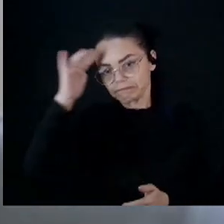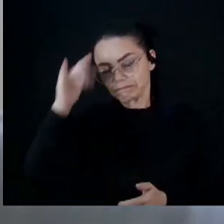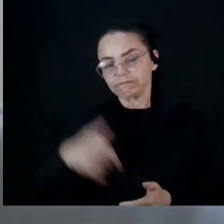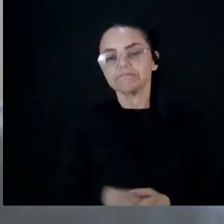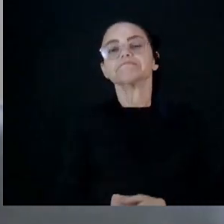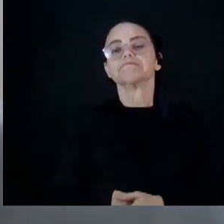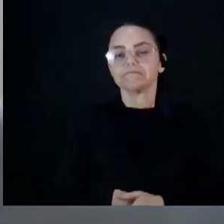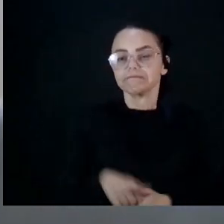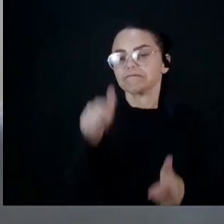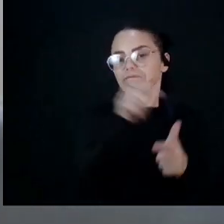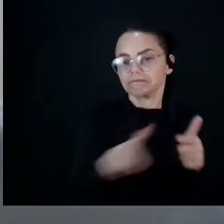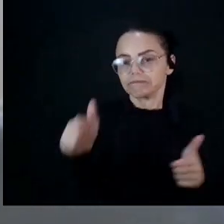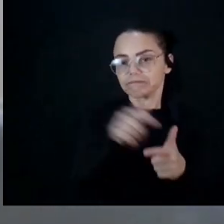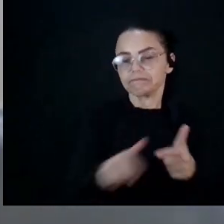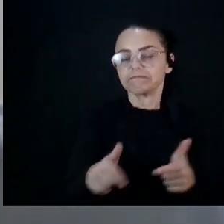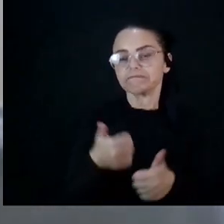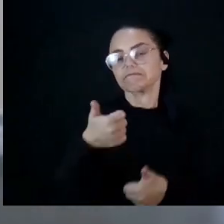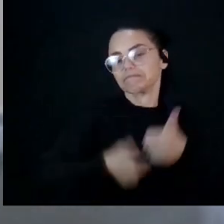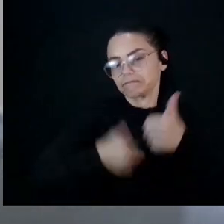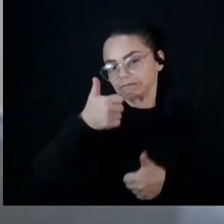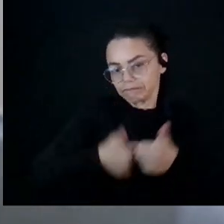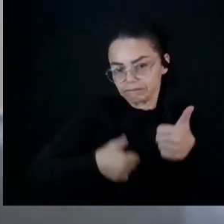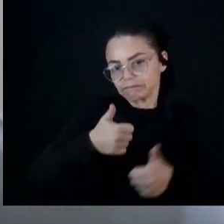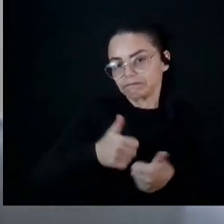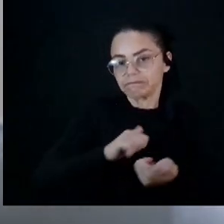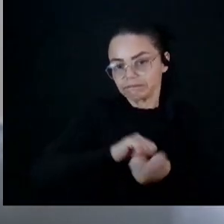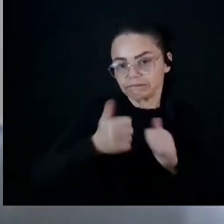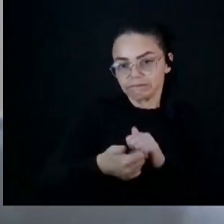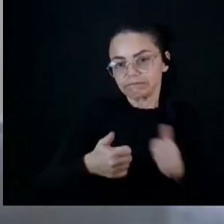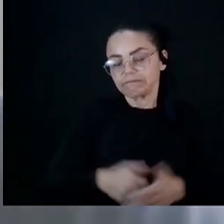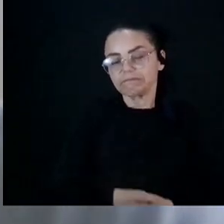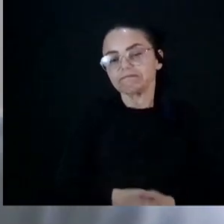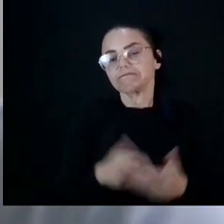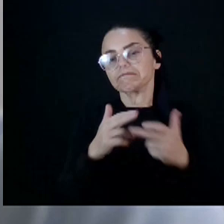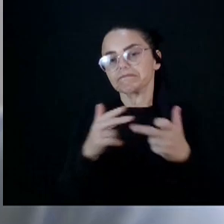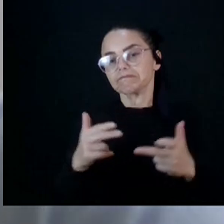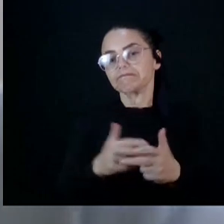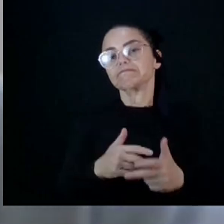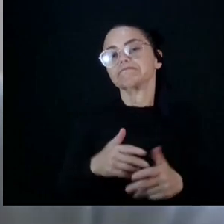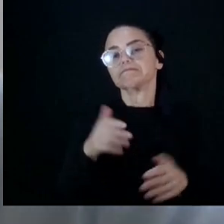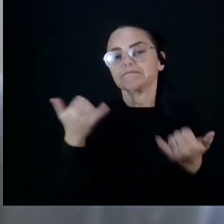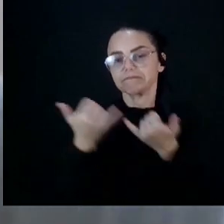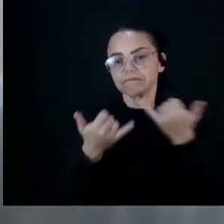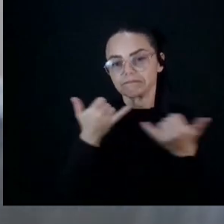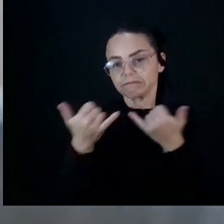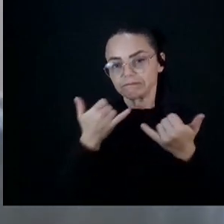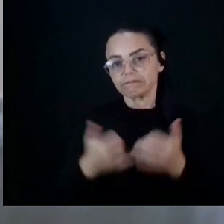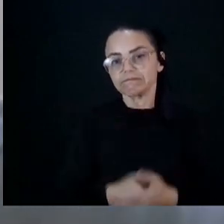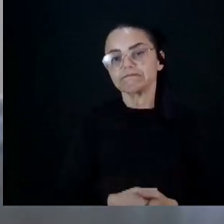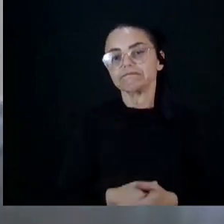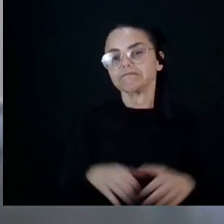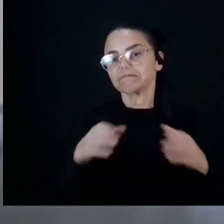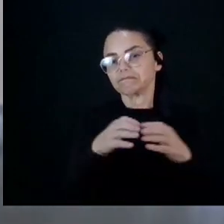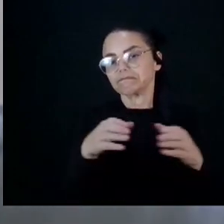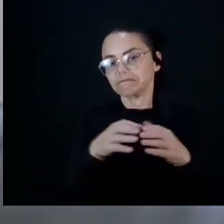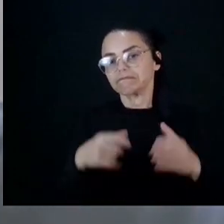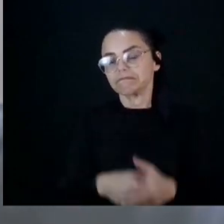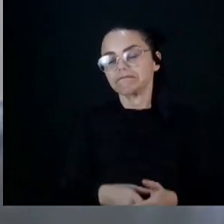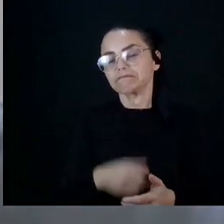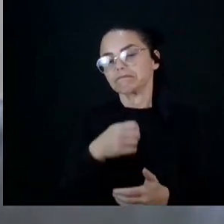de problema para o esporte, né? Porque aí quem acessa essas informações, se for só um conjunto de times, você traz uma